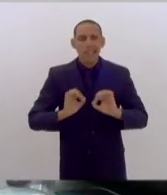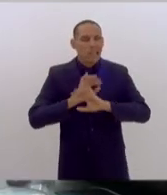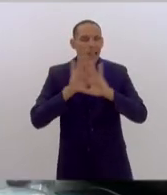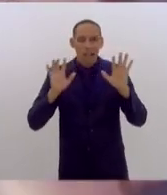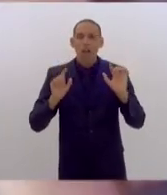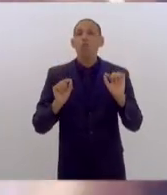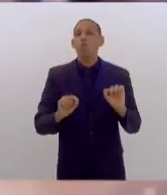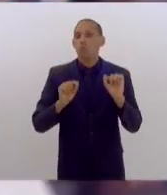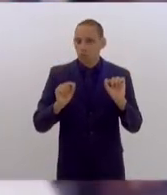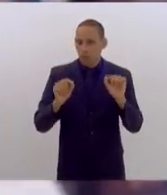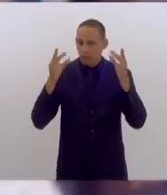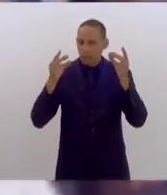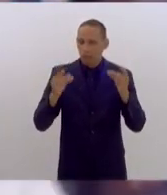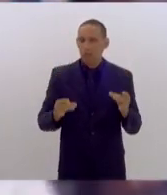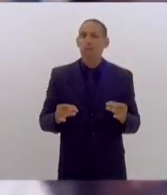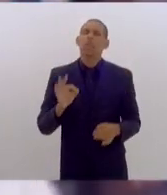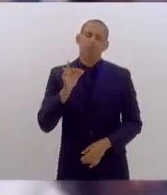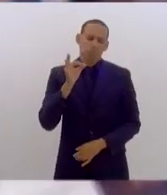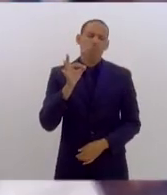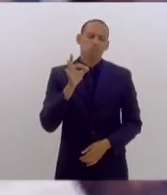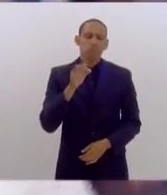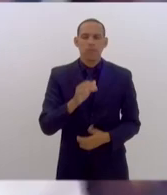Omar especificar